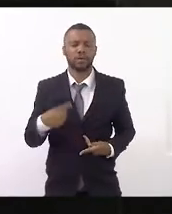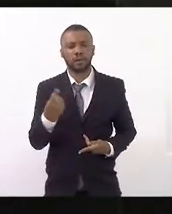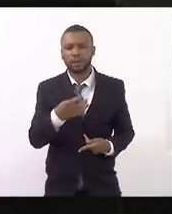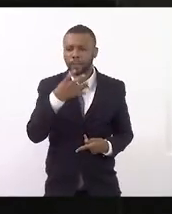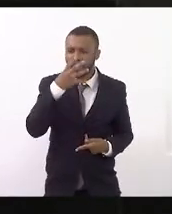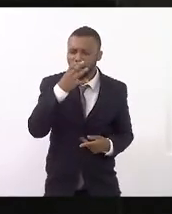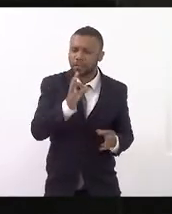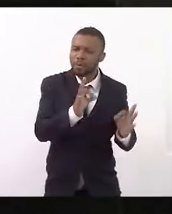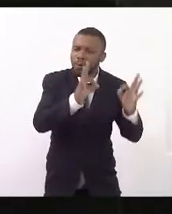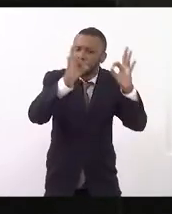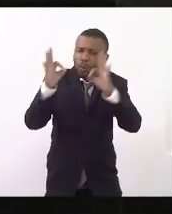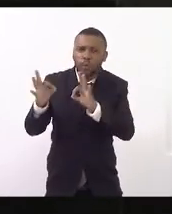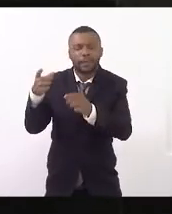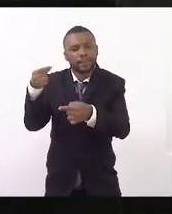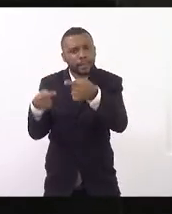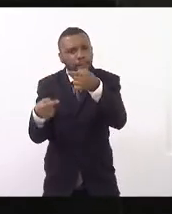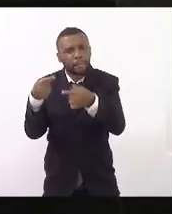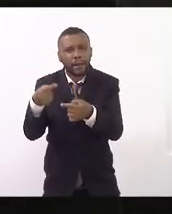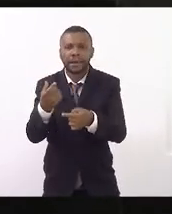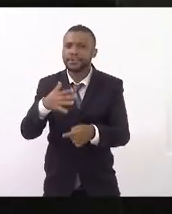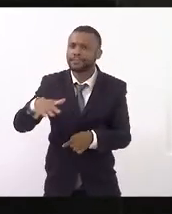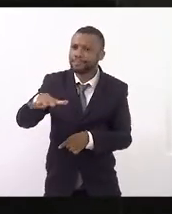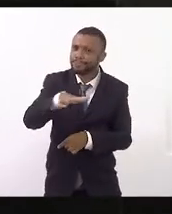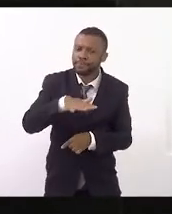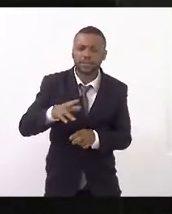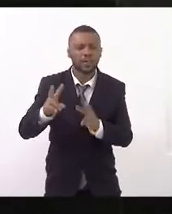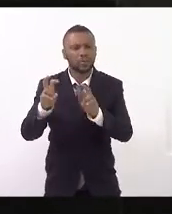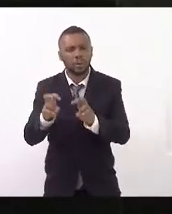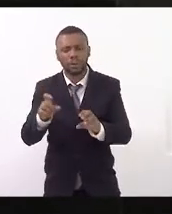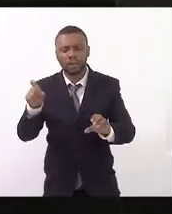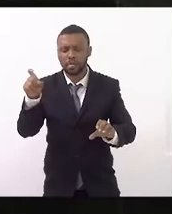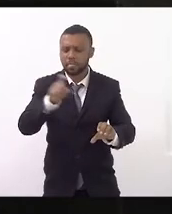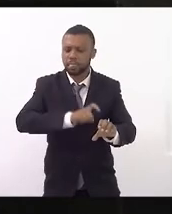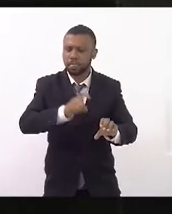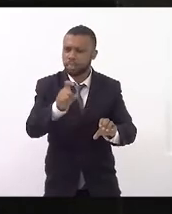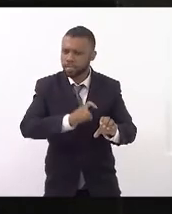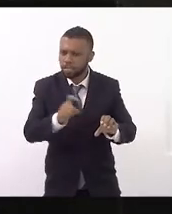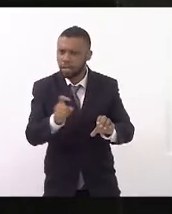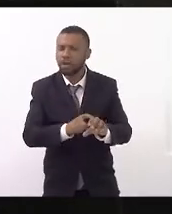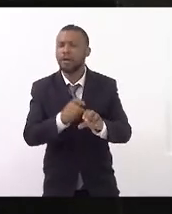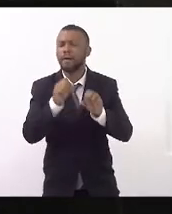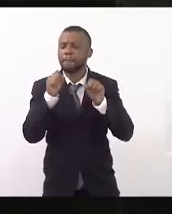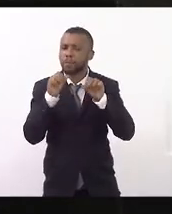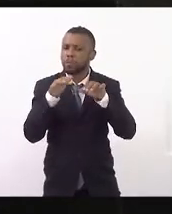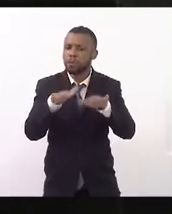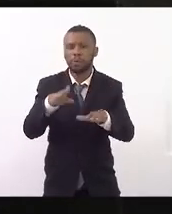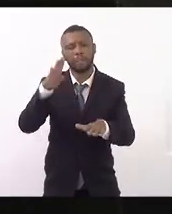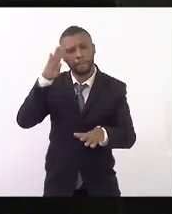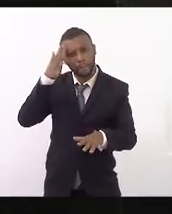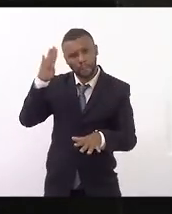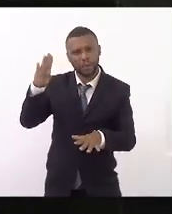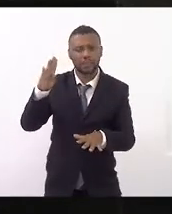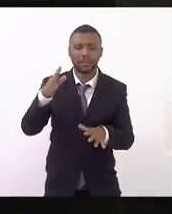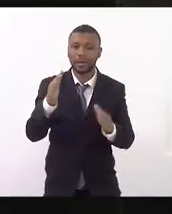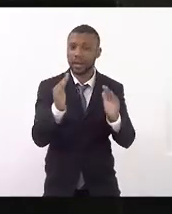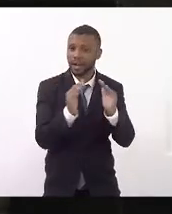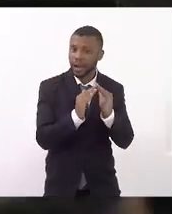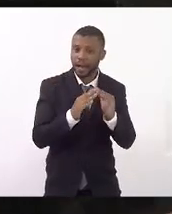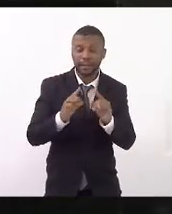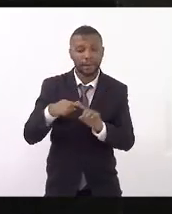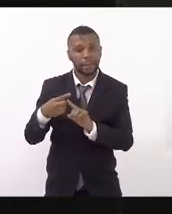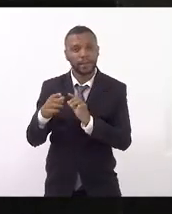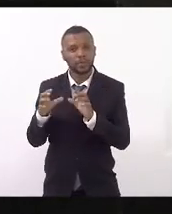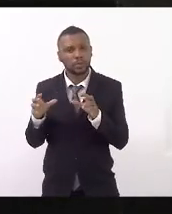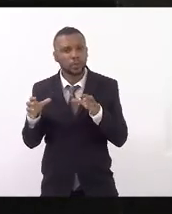vários debates ambientais com relação à chuva de fertilizantes, atingindo, inclusive, casas e comunidades